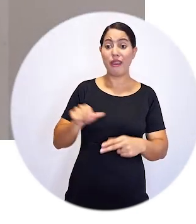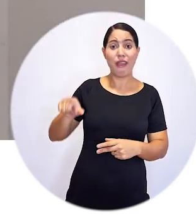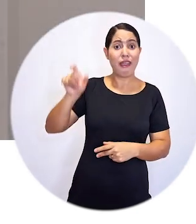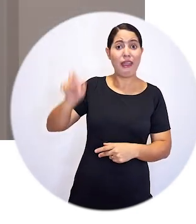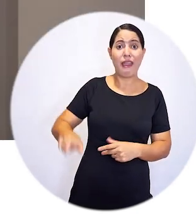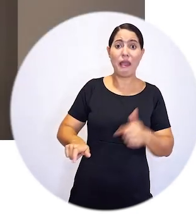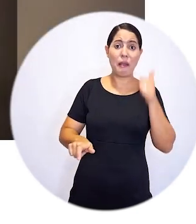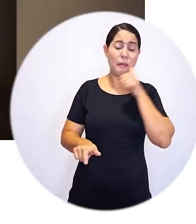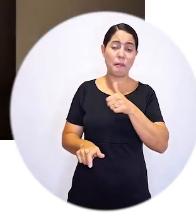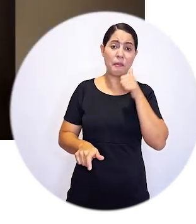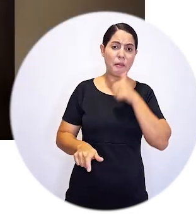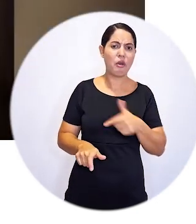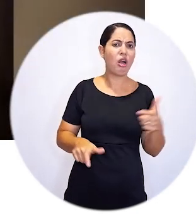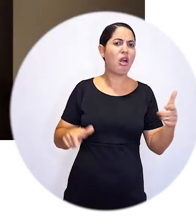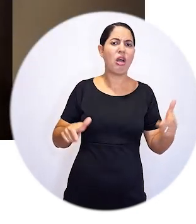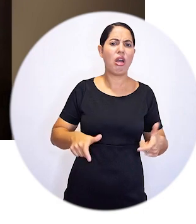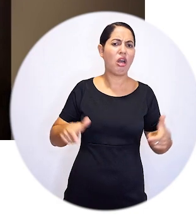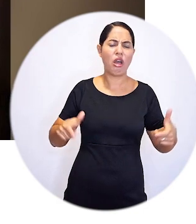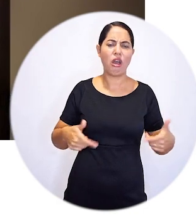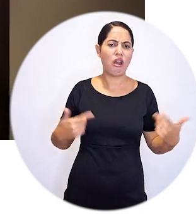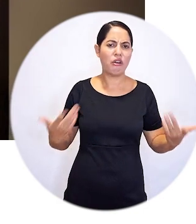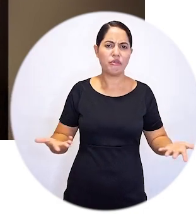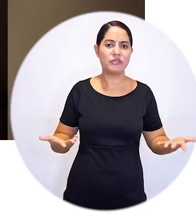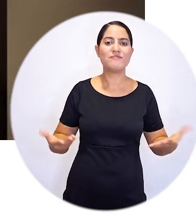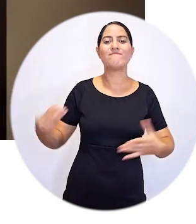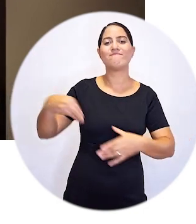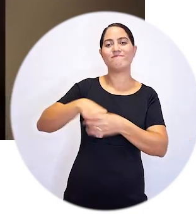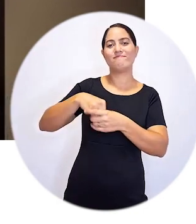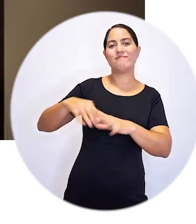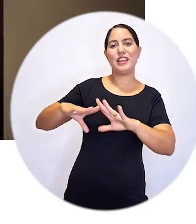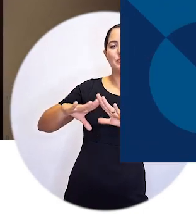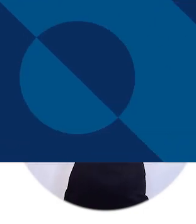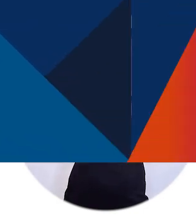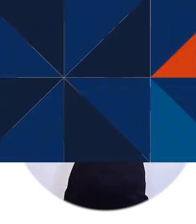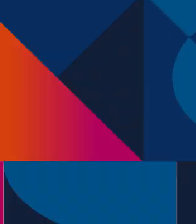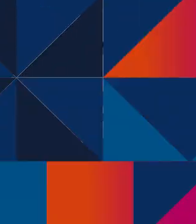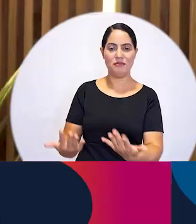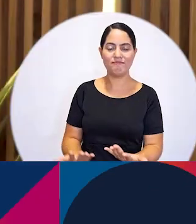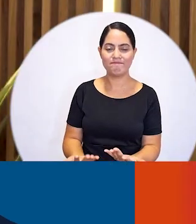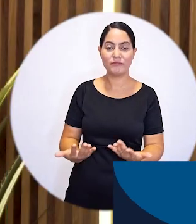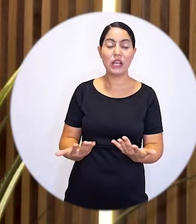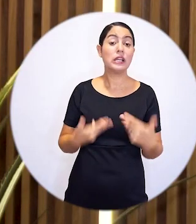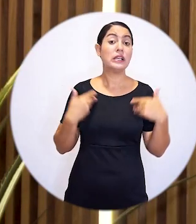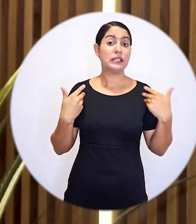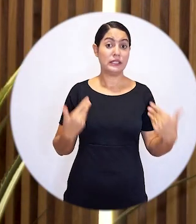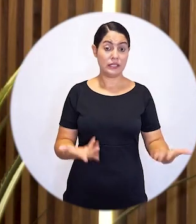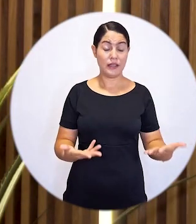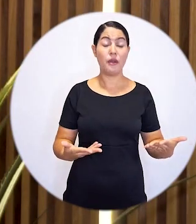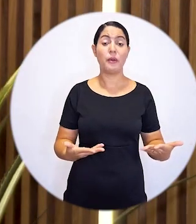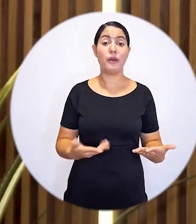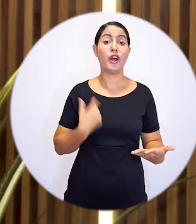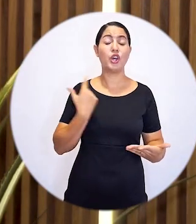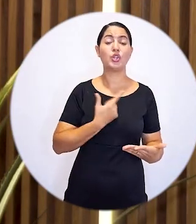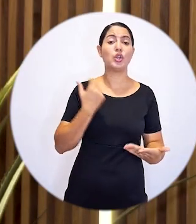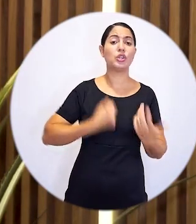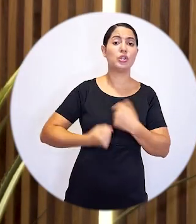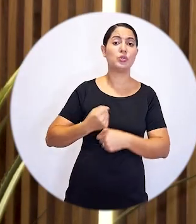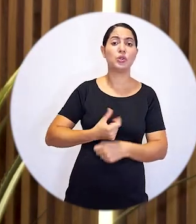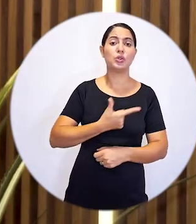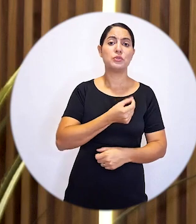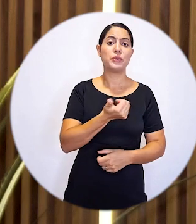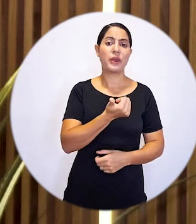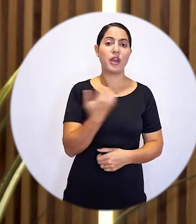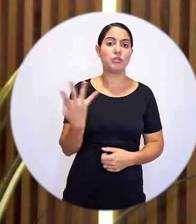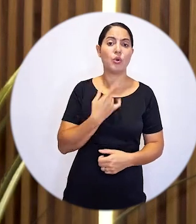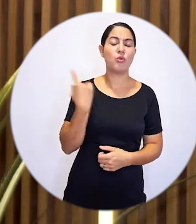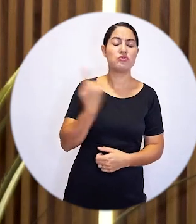por ser mulher, dentro do âmbito familiar e doméstico. Desde 2014, iniciamos uma jornada, então,